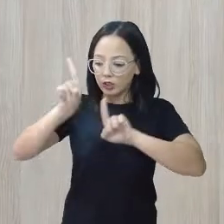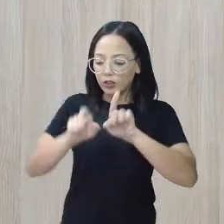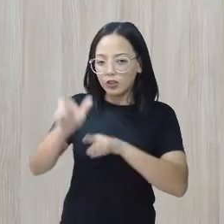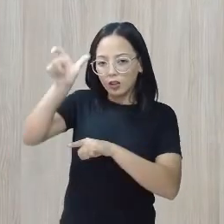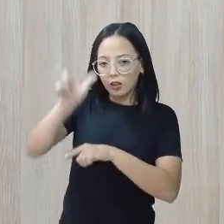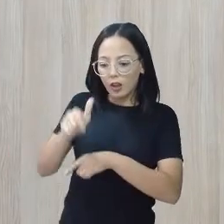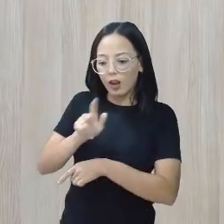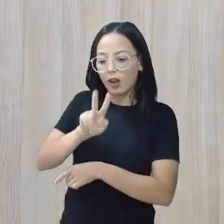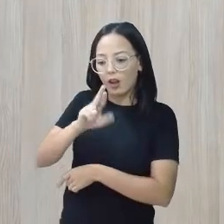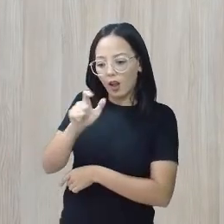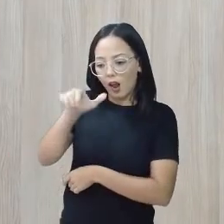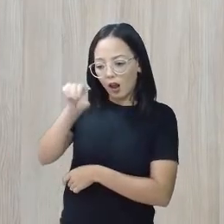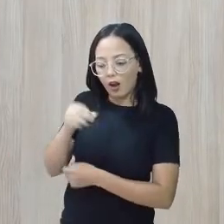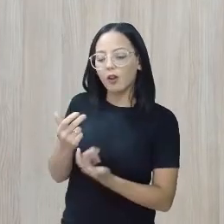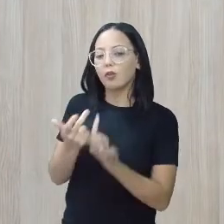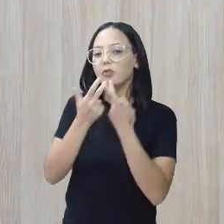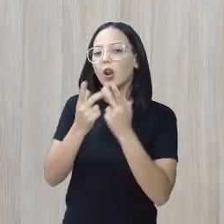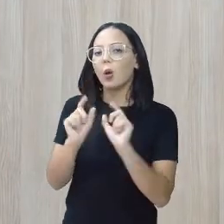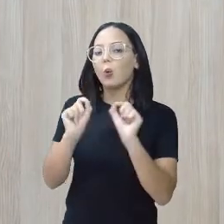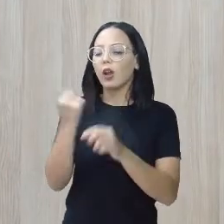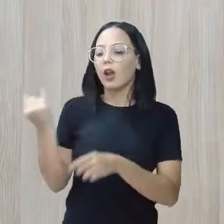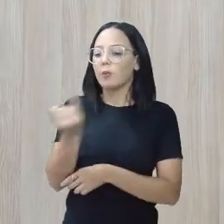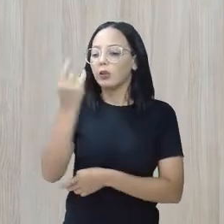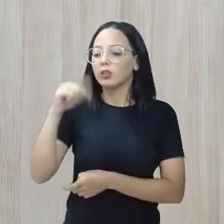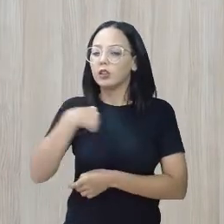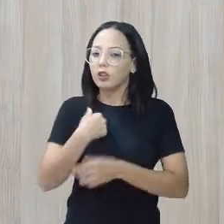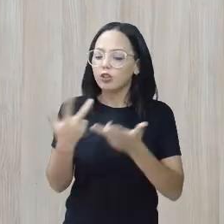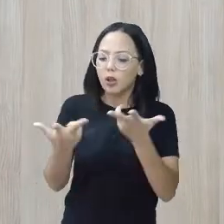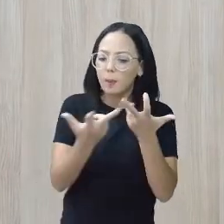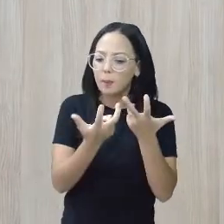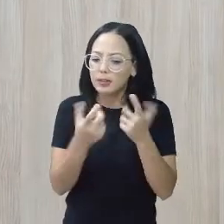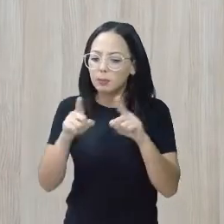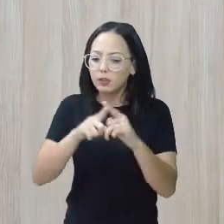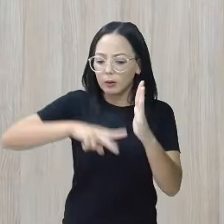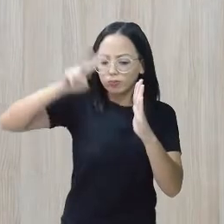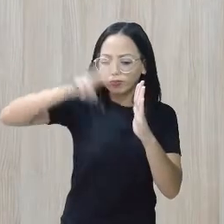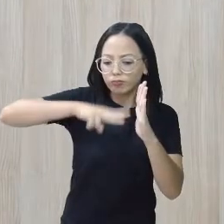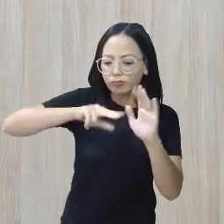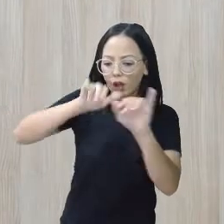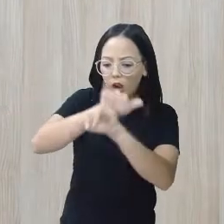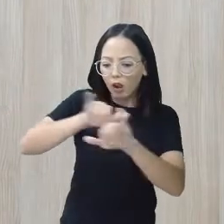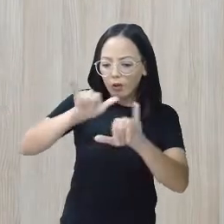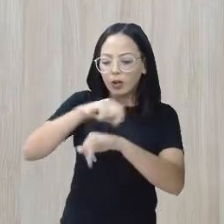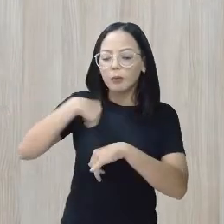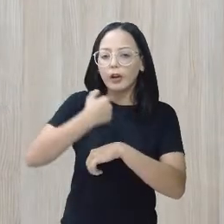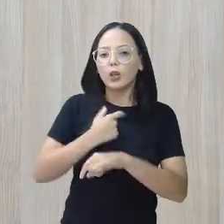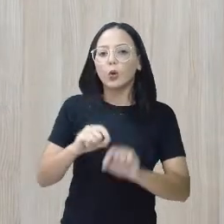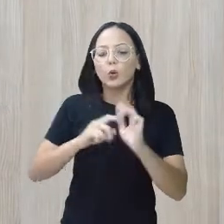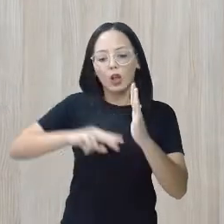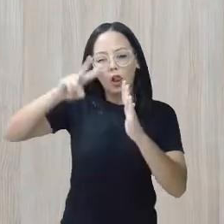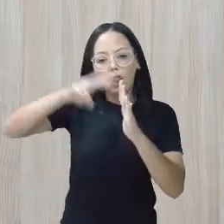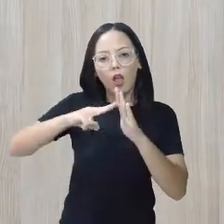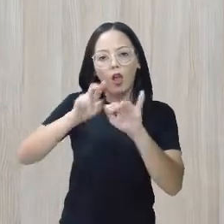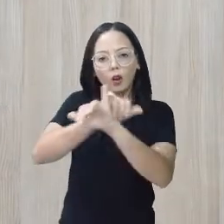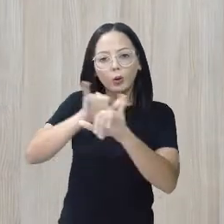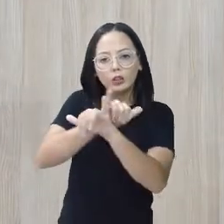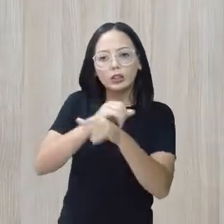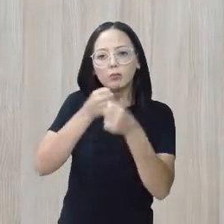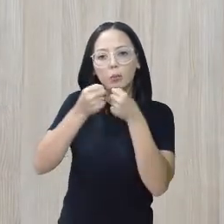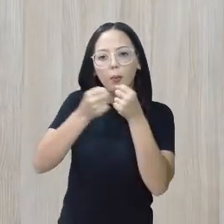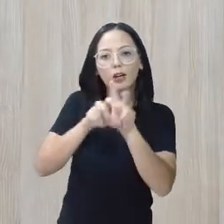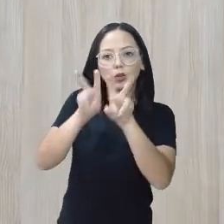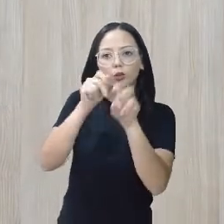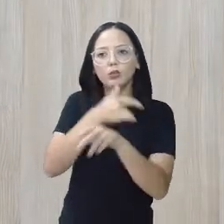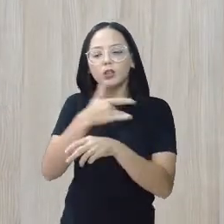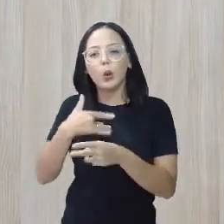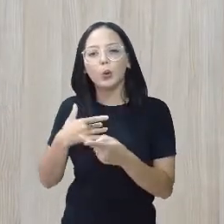Heleno trouxe, é importante que a gente consiga perceber e ler as informações para que quando a gente vai ler uma notícia, seja ela sobre